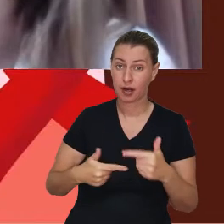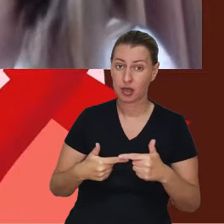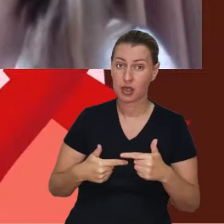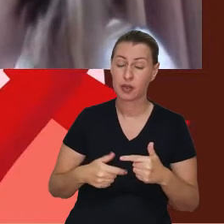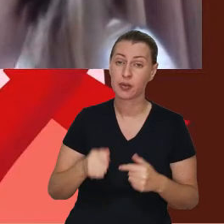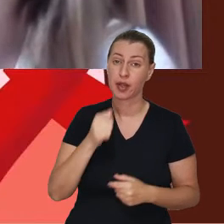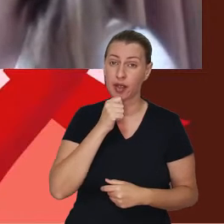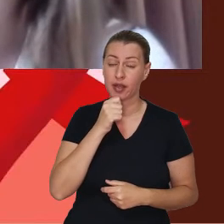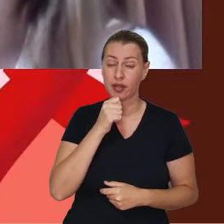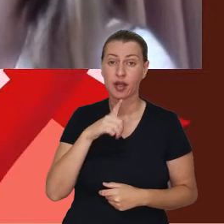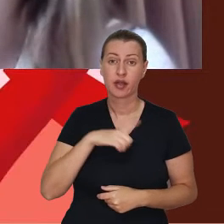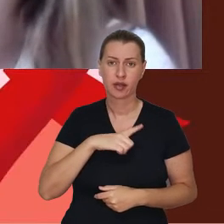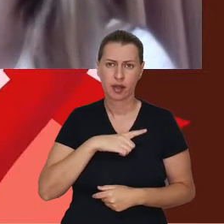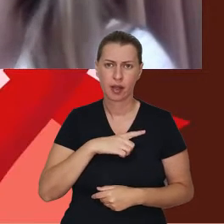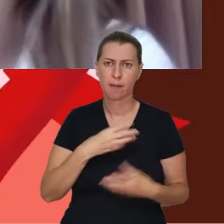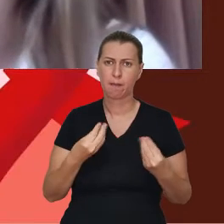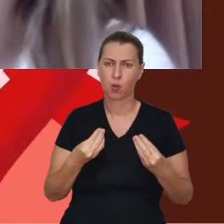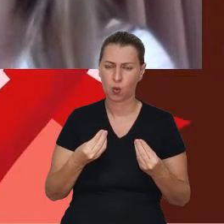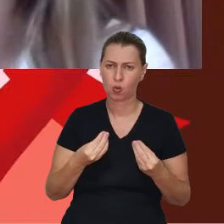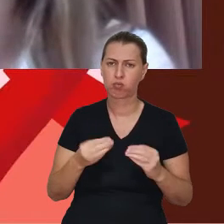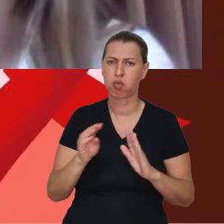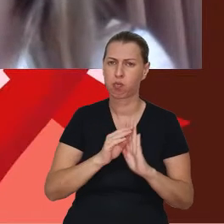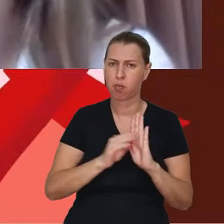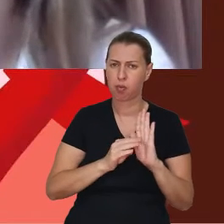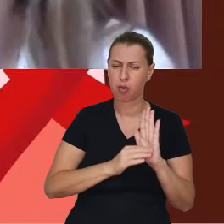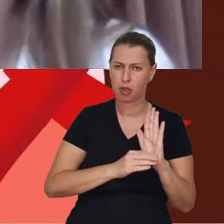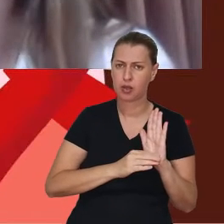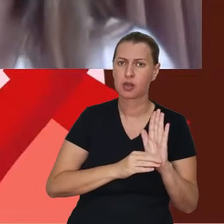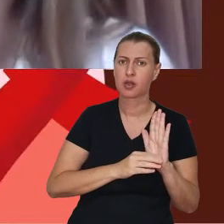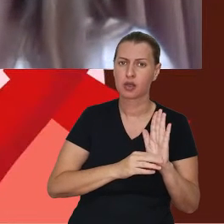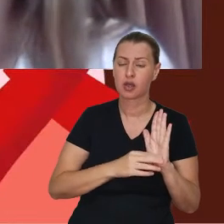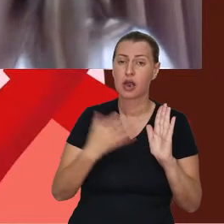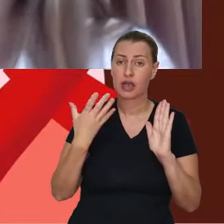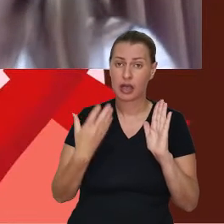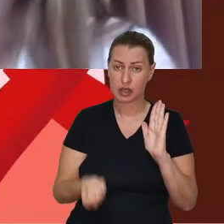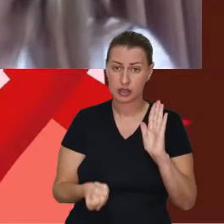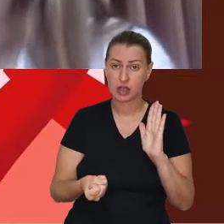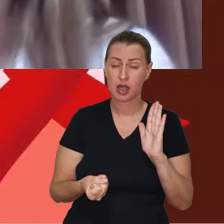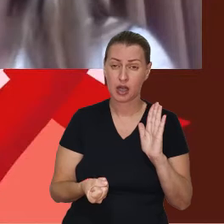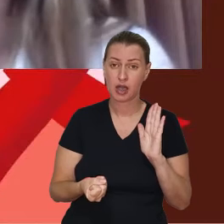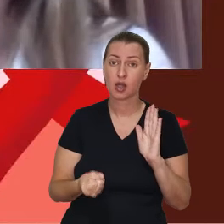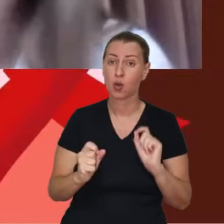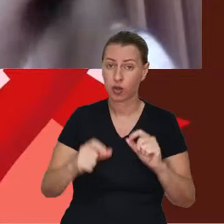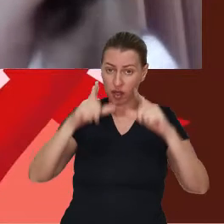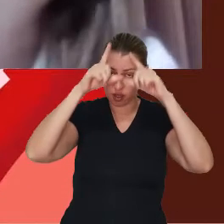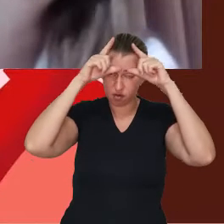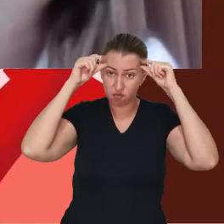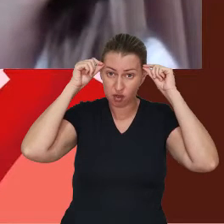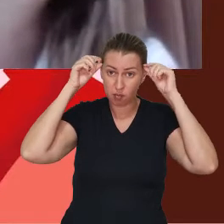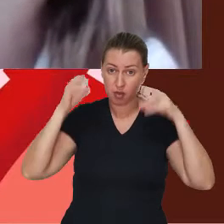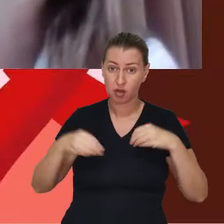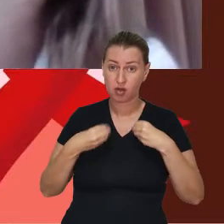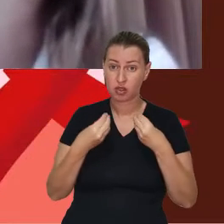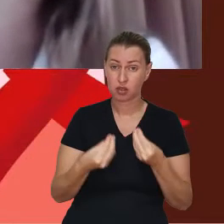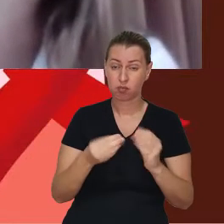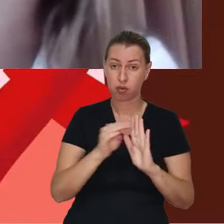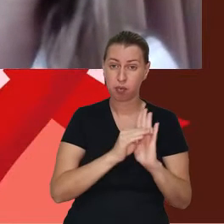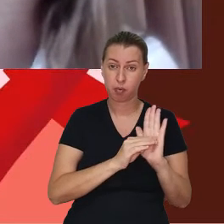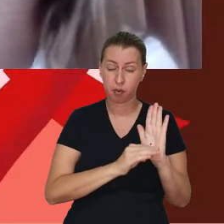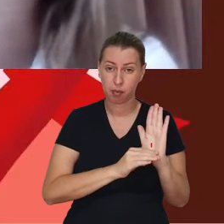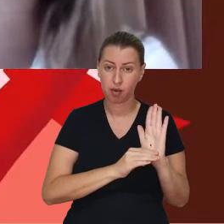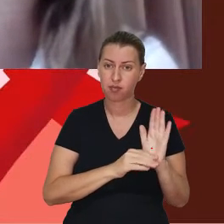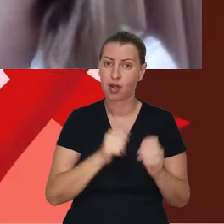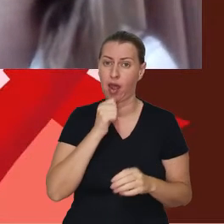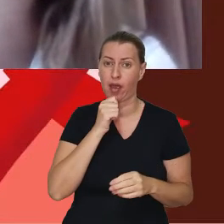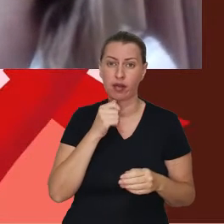já exista, né, pareceres que permitem a prescrição por enfermeiros, mas nós não temos protocolo institucional no